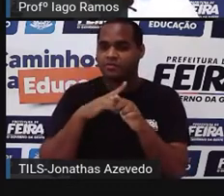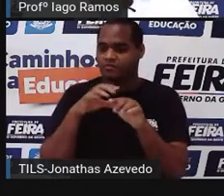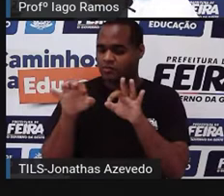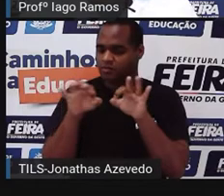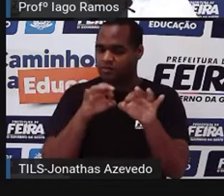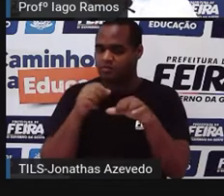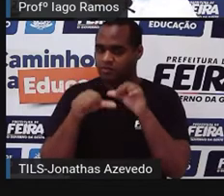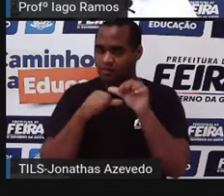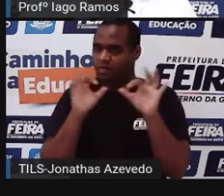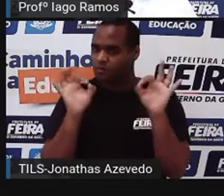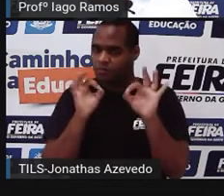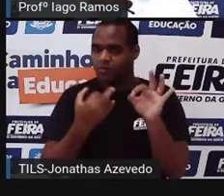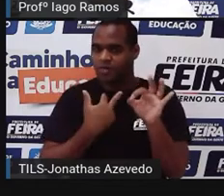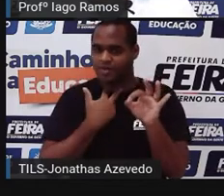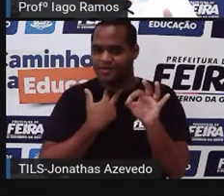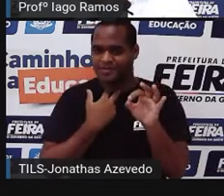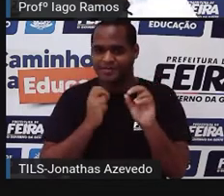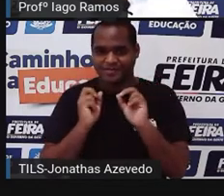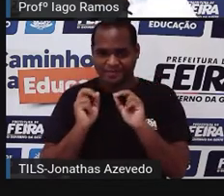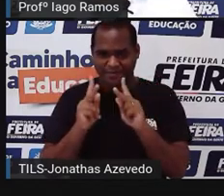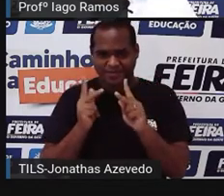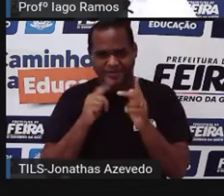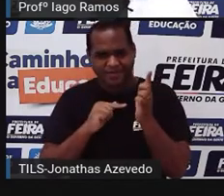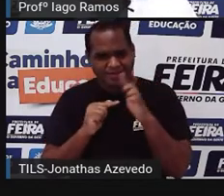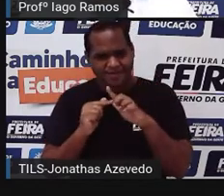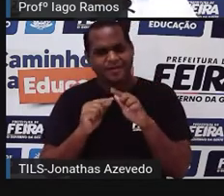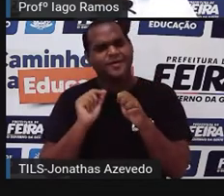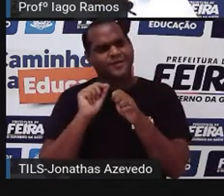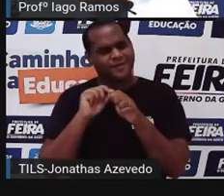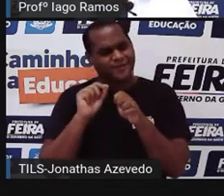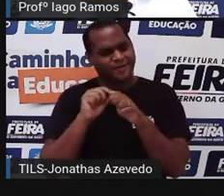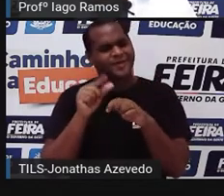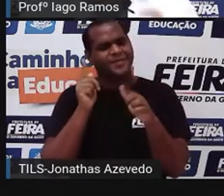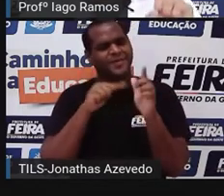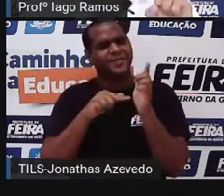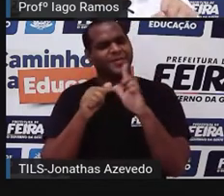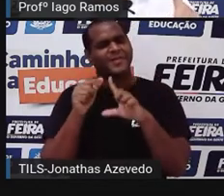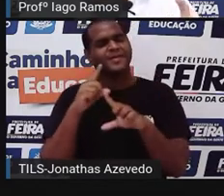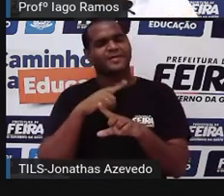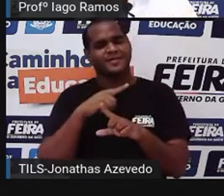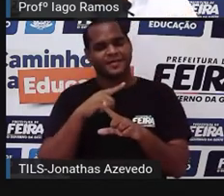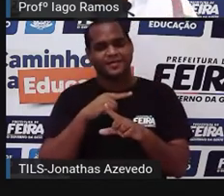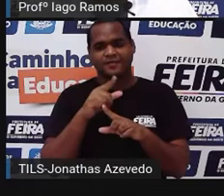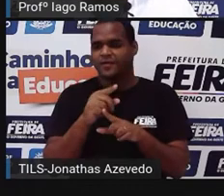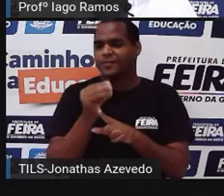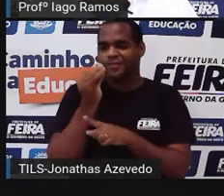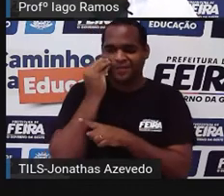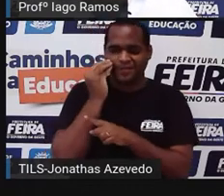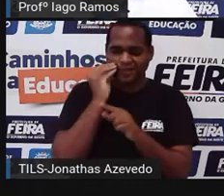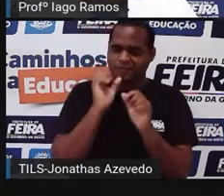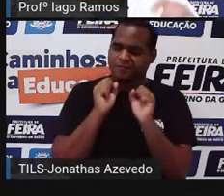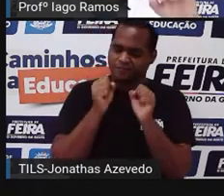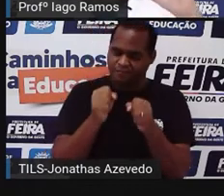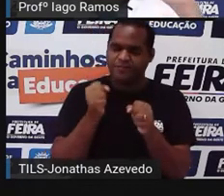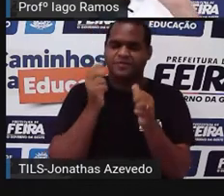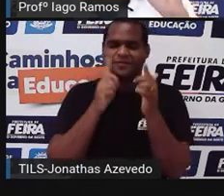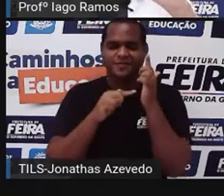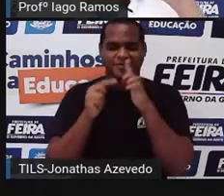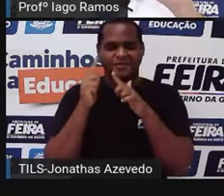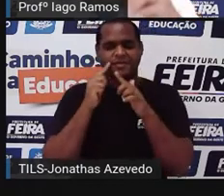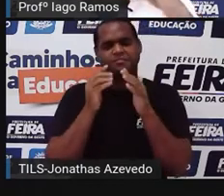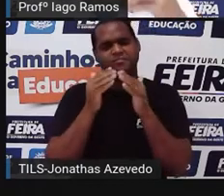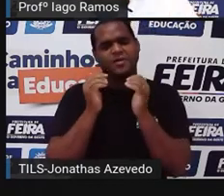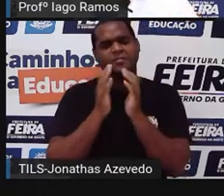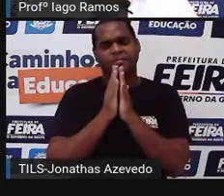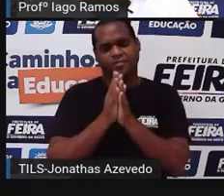as medidas dela e a gente vai fazer ela tá bom a gente vai tentar fazer isso mas eu